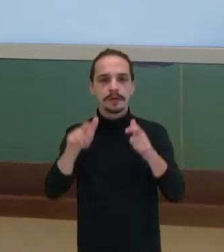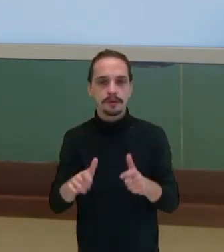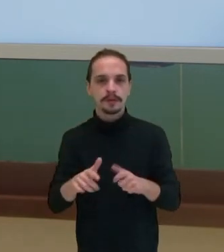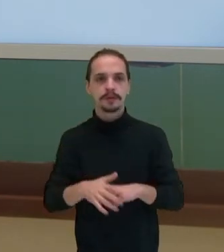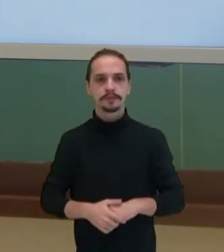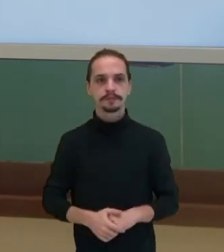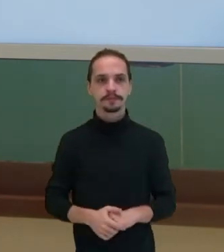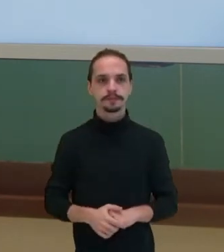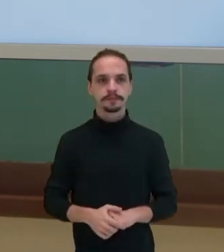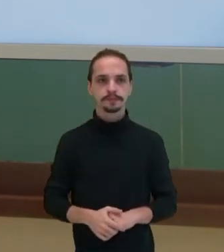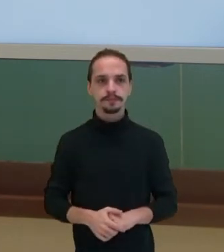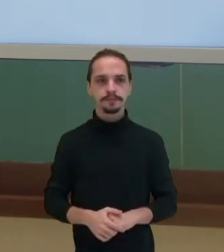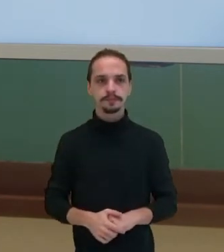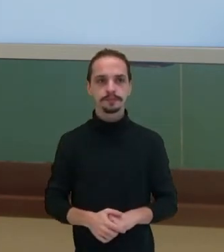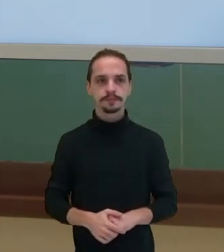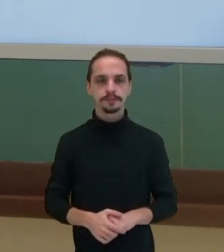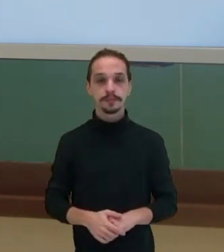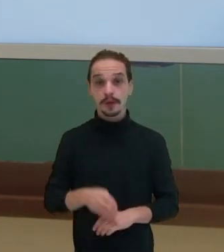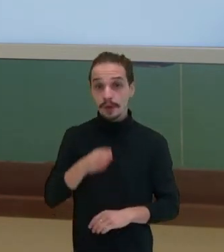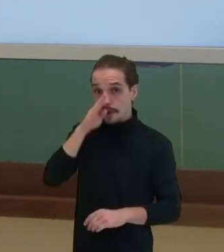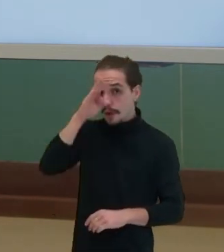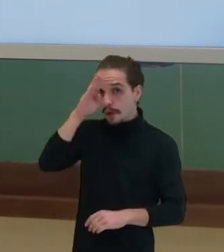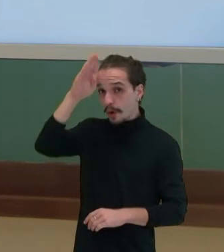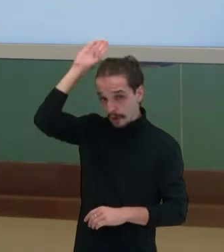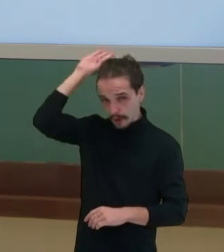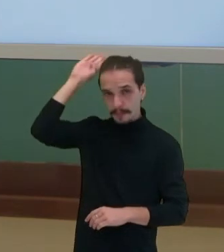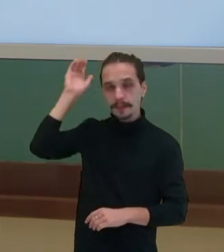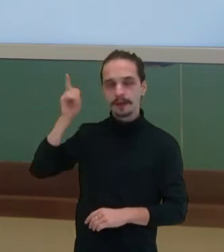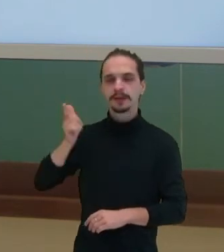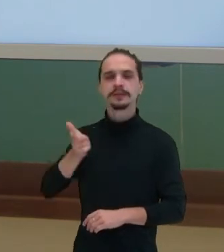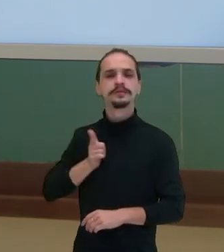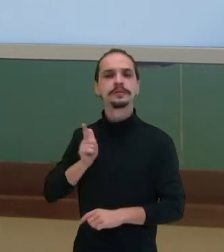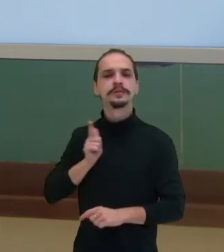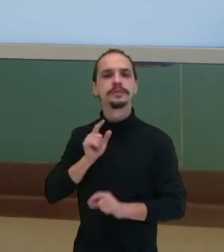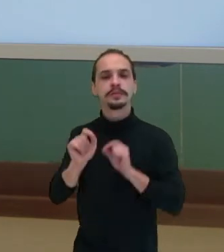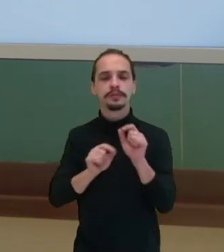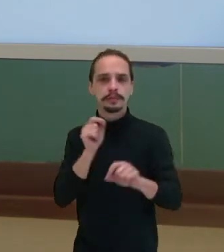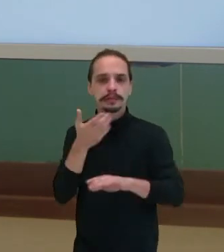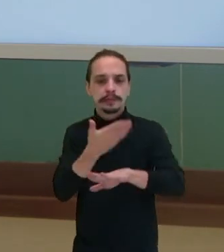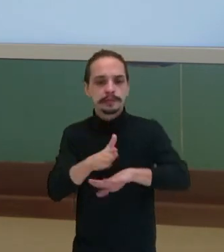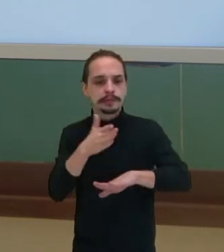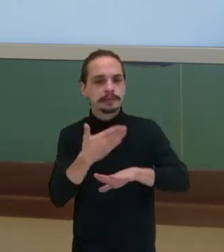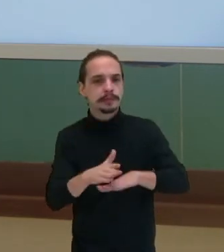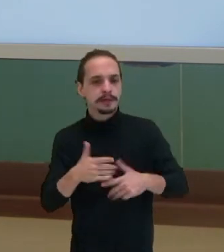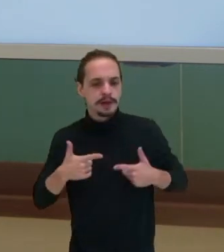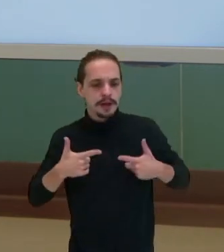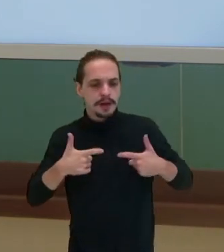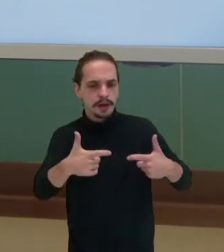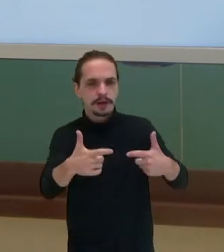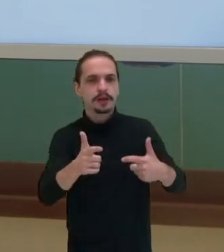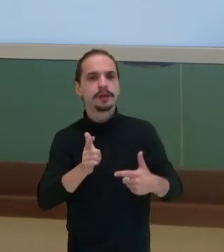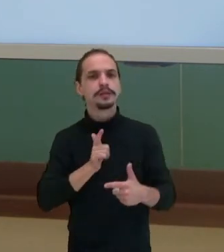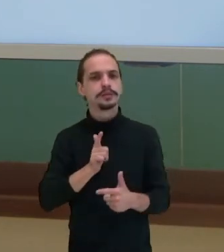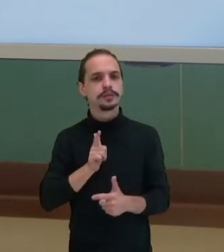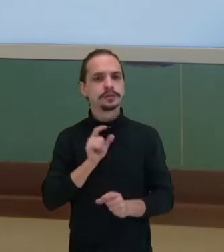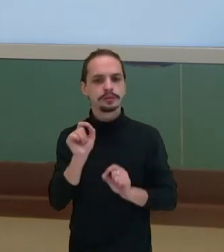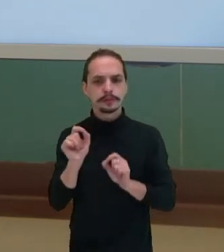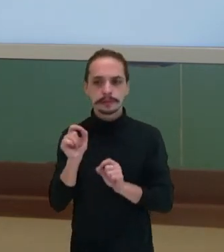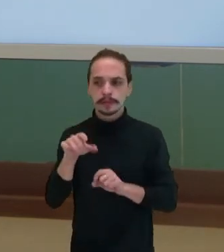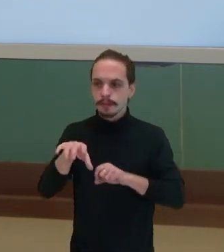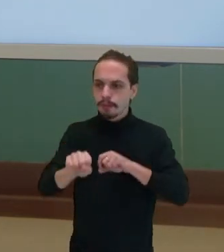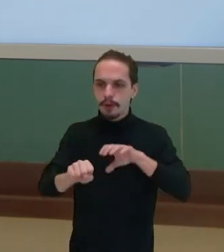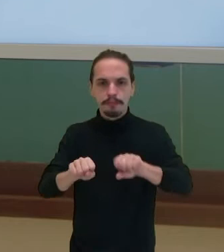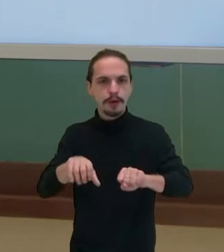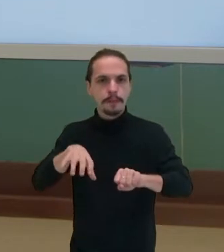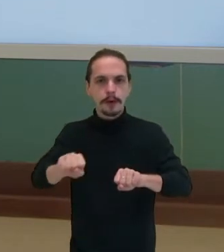Antiga. Então, os romanos eram um povo treinado para a guerra e habituado a conquistas militares. Isso os levou a uma